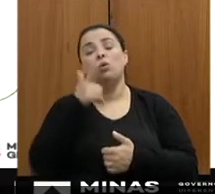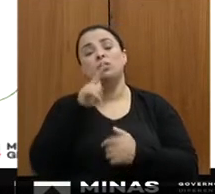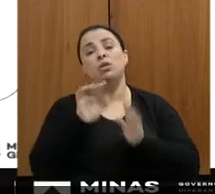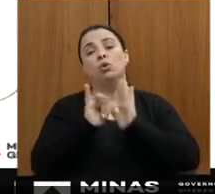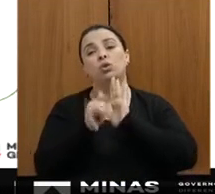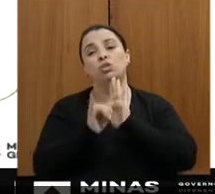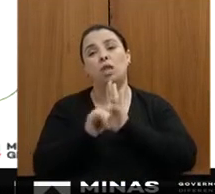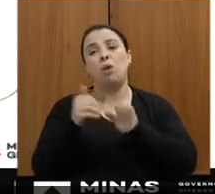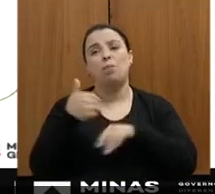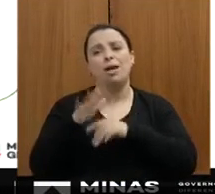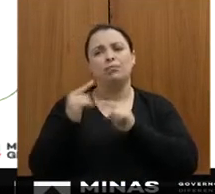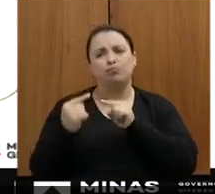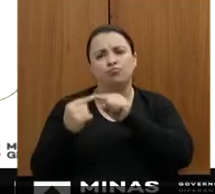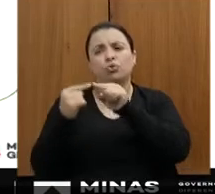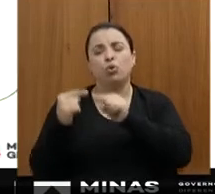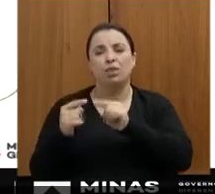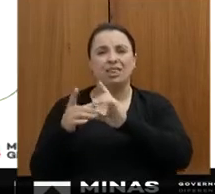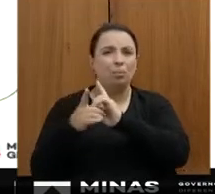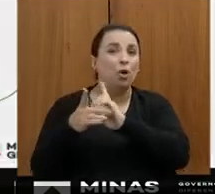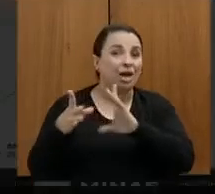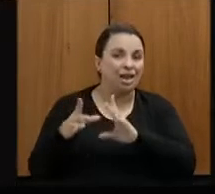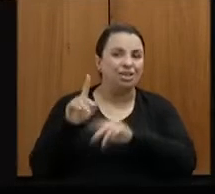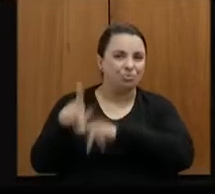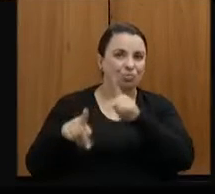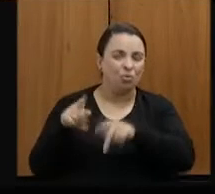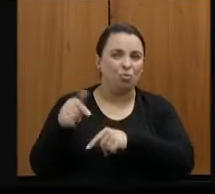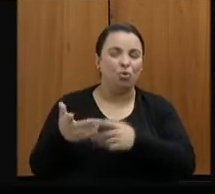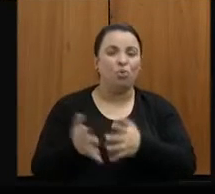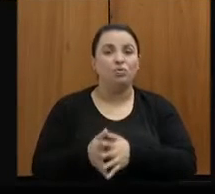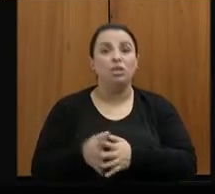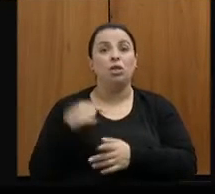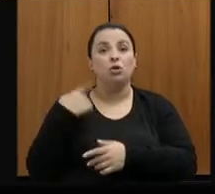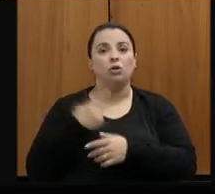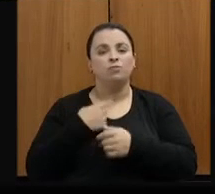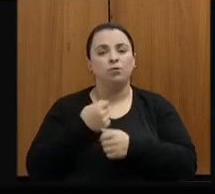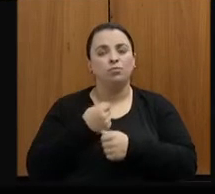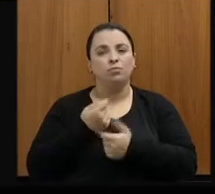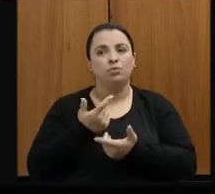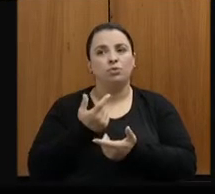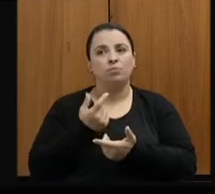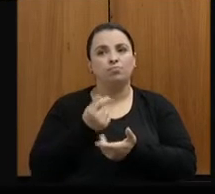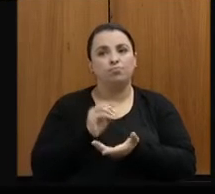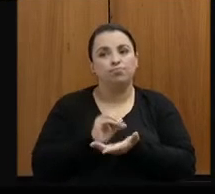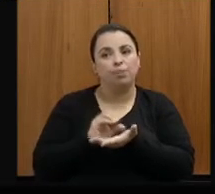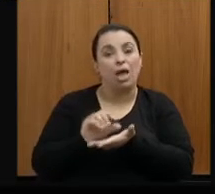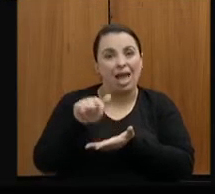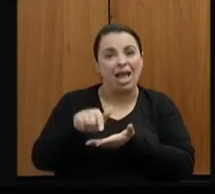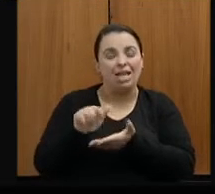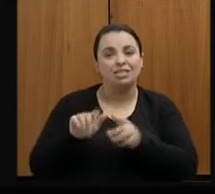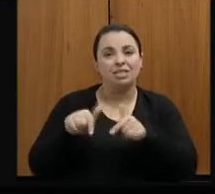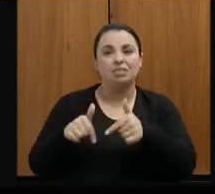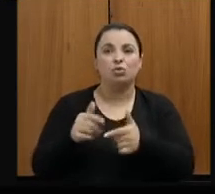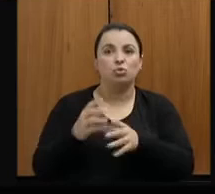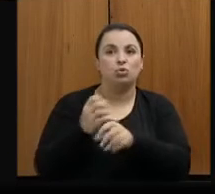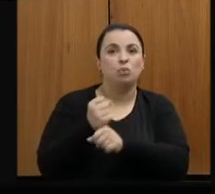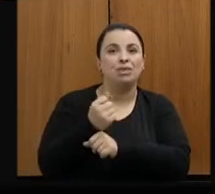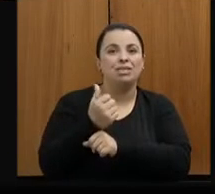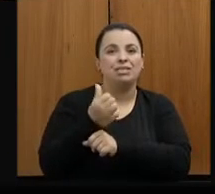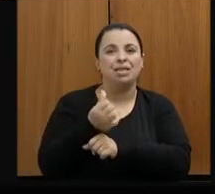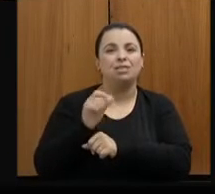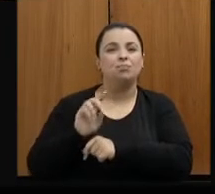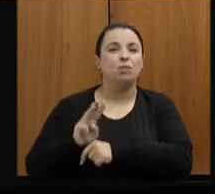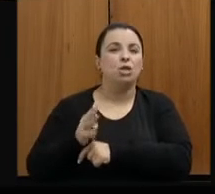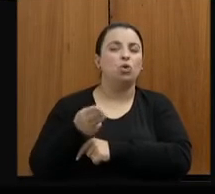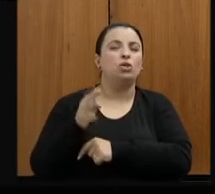ação mais ou menos 6 milhões de reais. Cada município vai ser